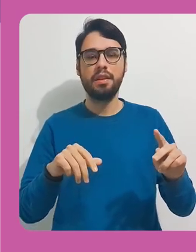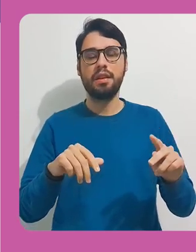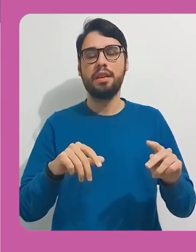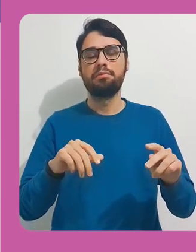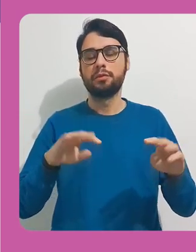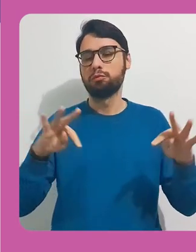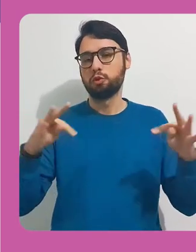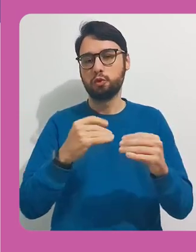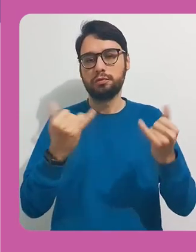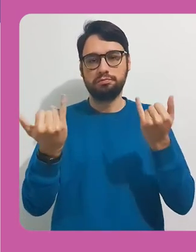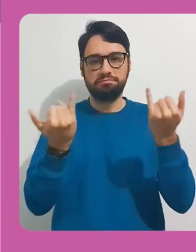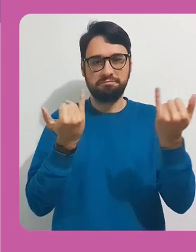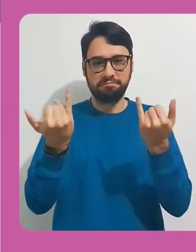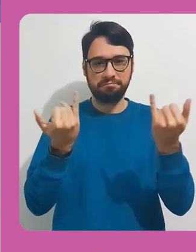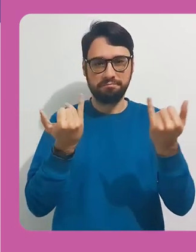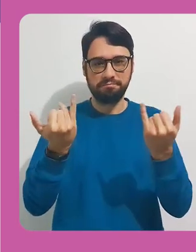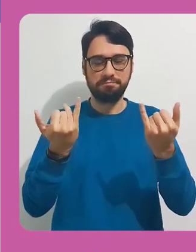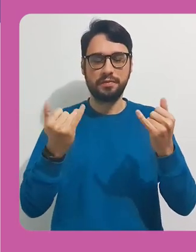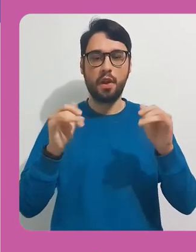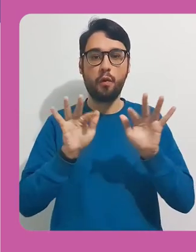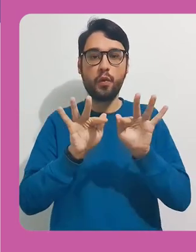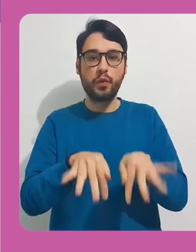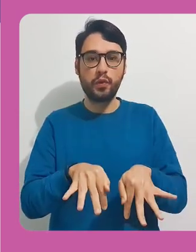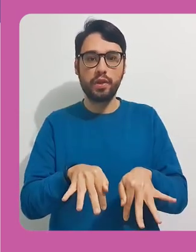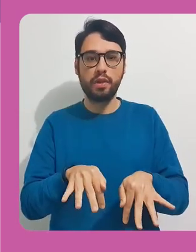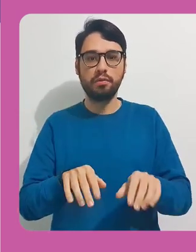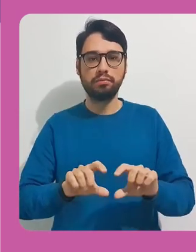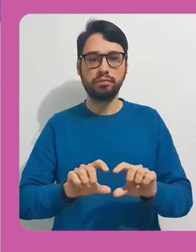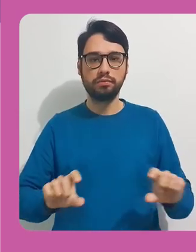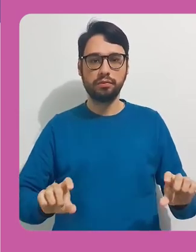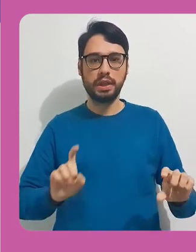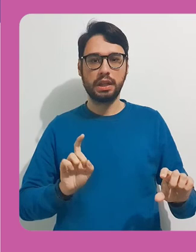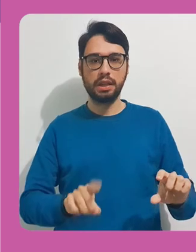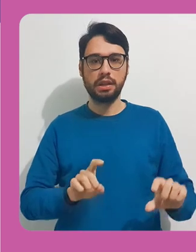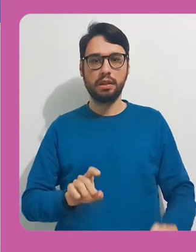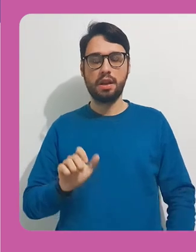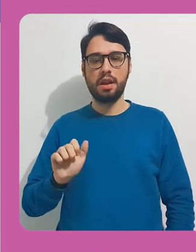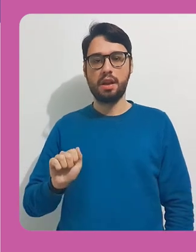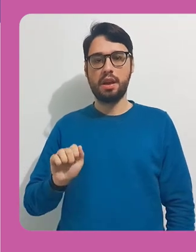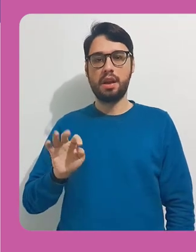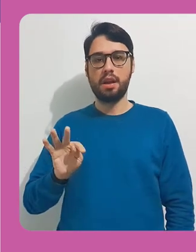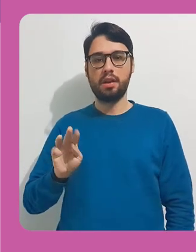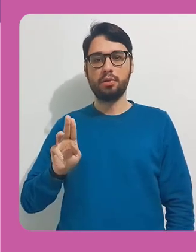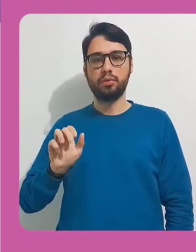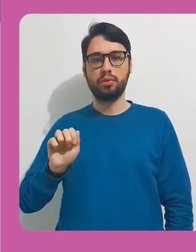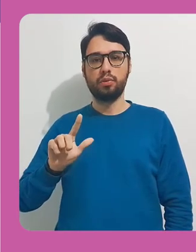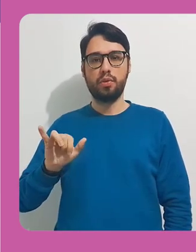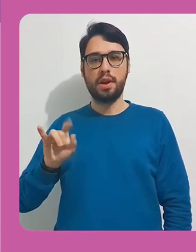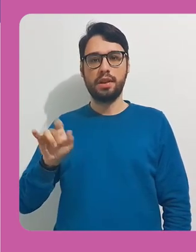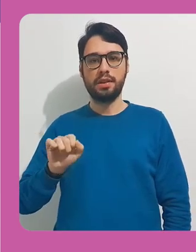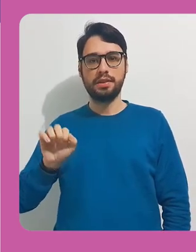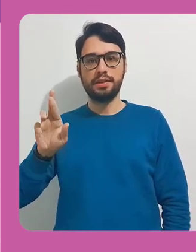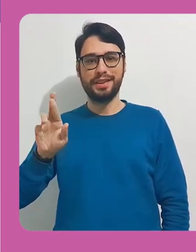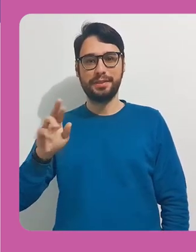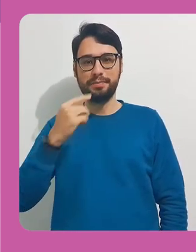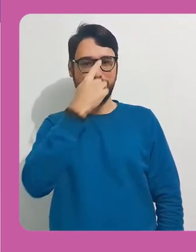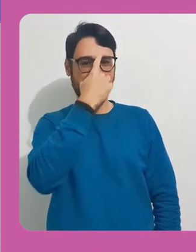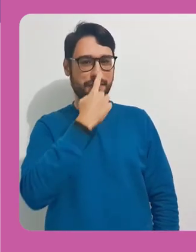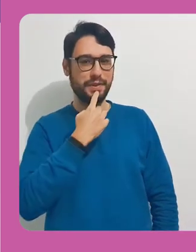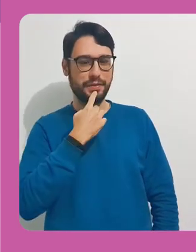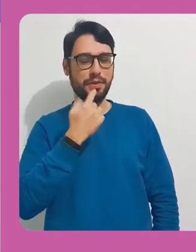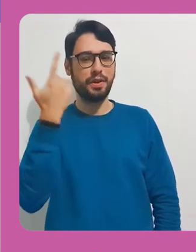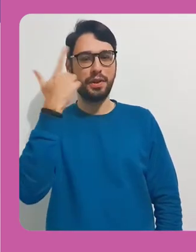algumas informações. No final, você clique em atualizar o seu perfil, que